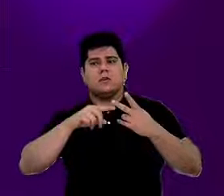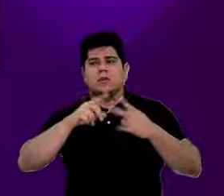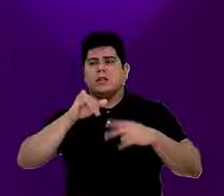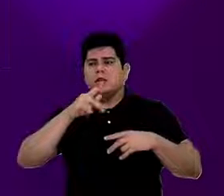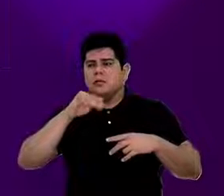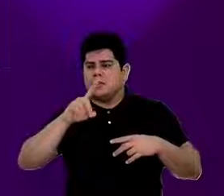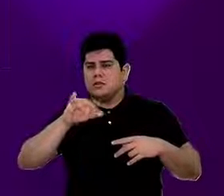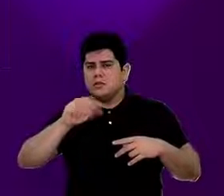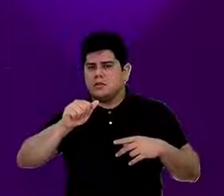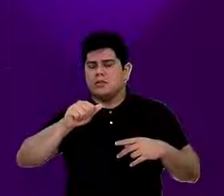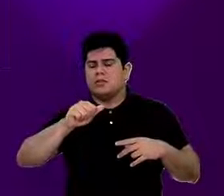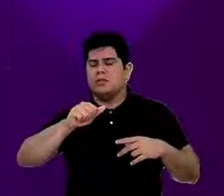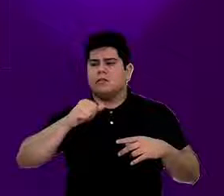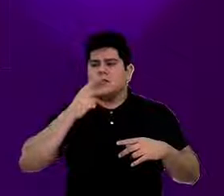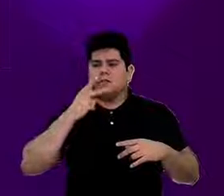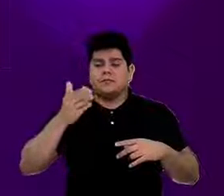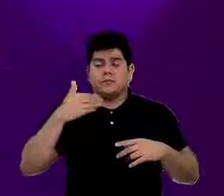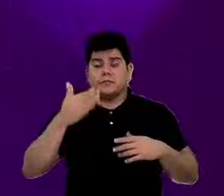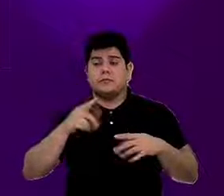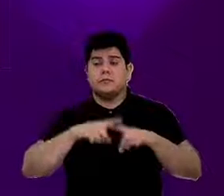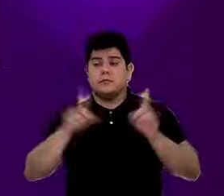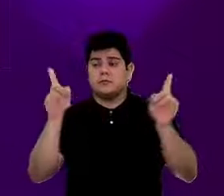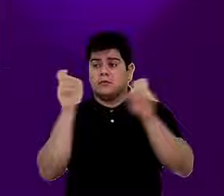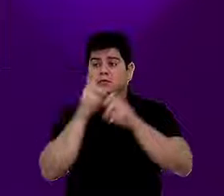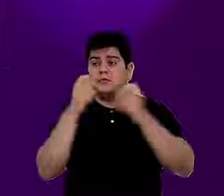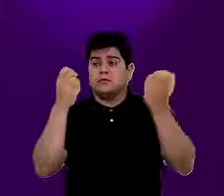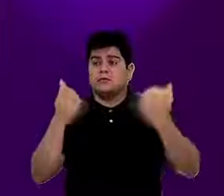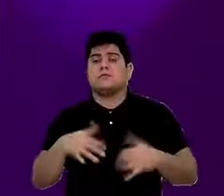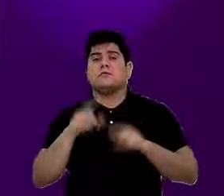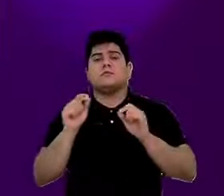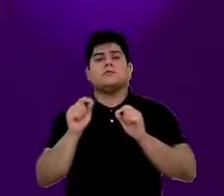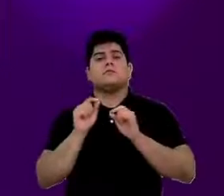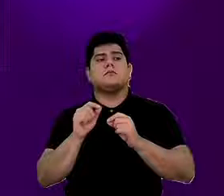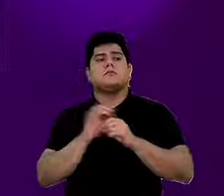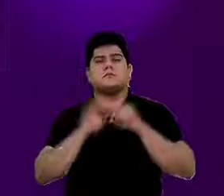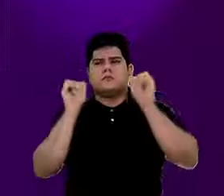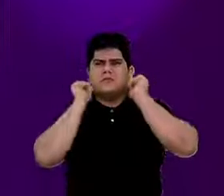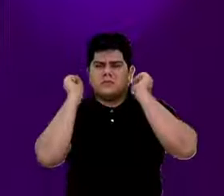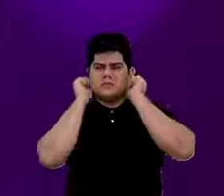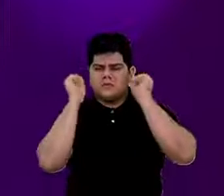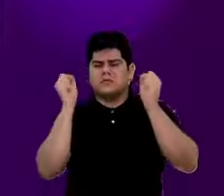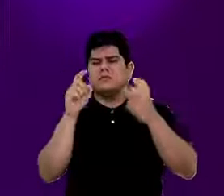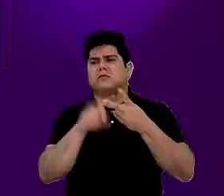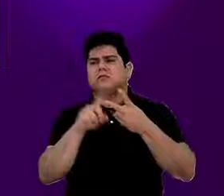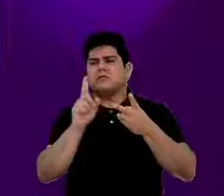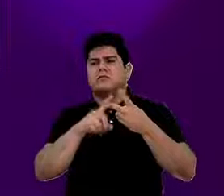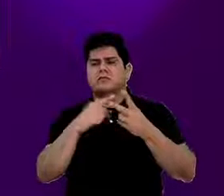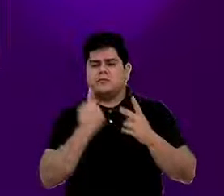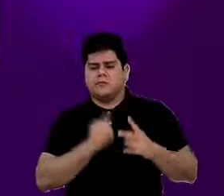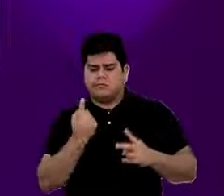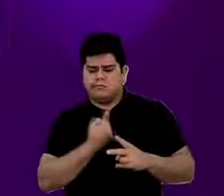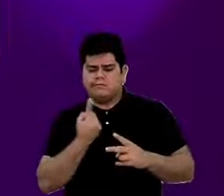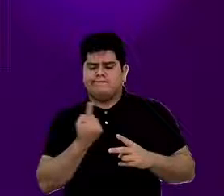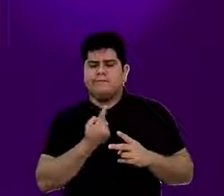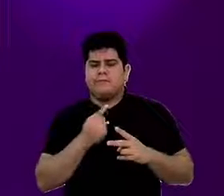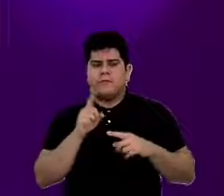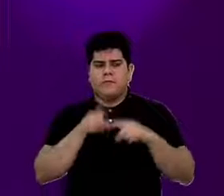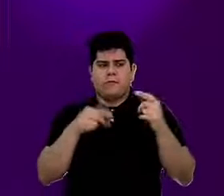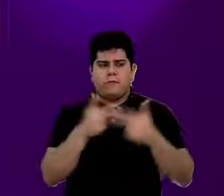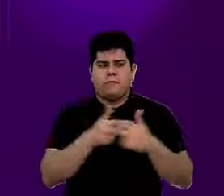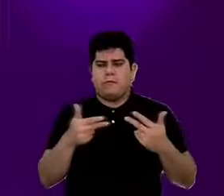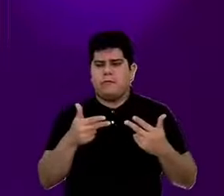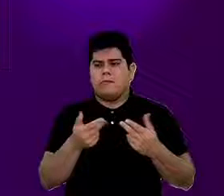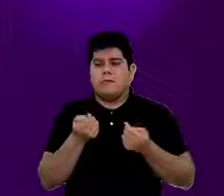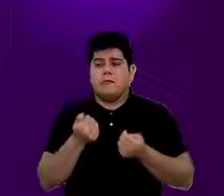Bruno Aldo tem falado muito disso, mas é difícil de falar de uma carga de estresse, de uma carga de isolamento. As ferramentas